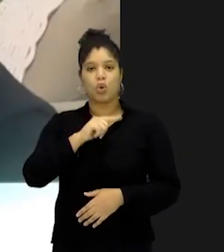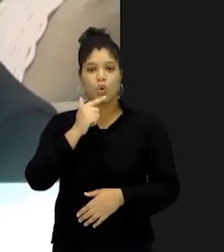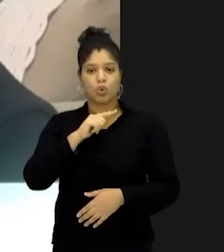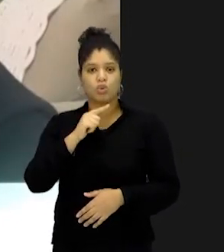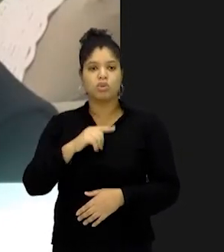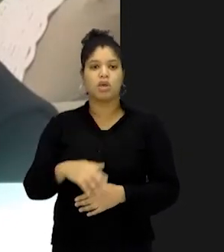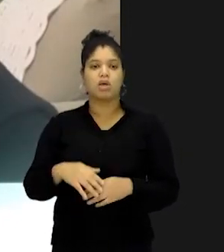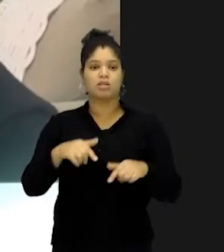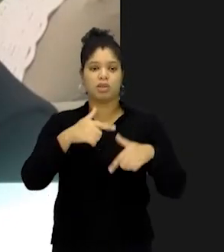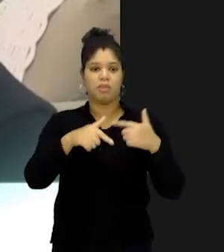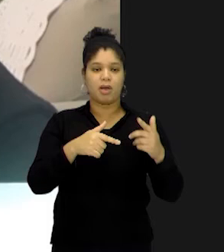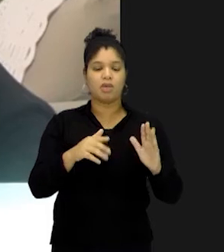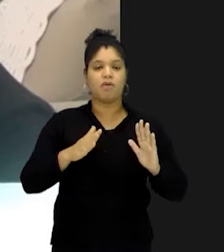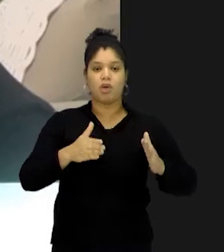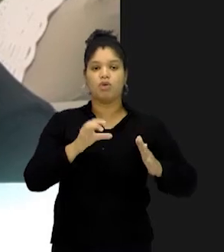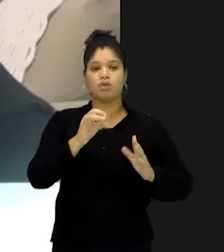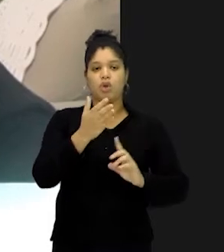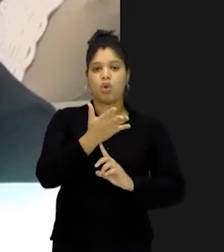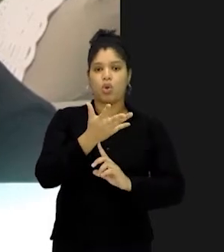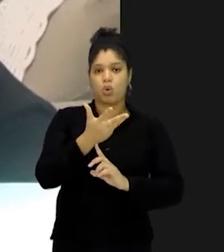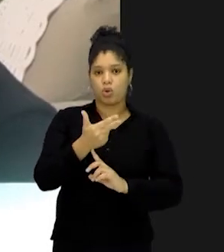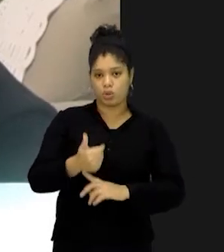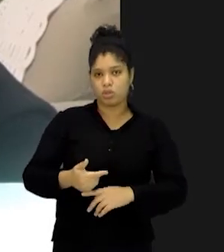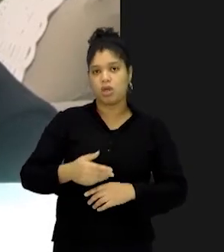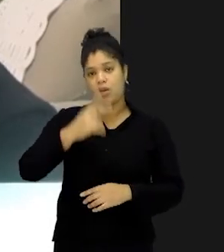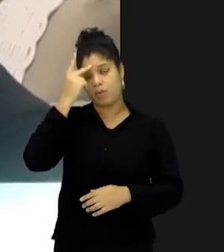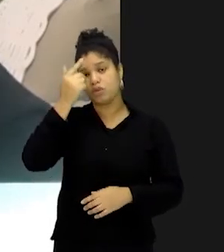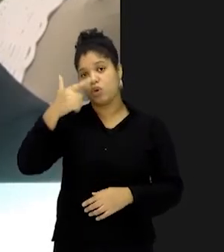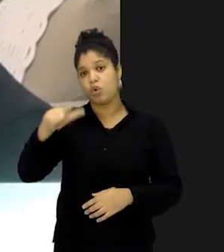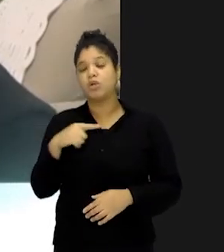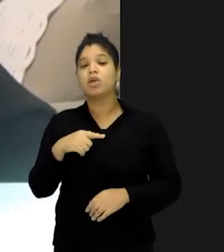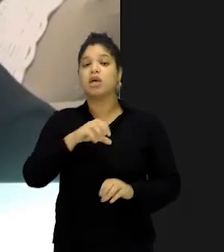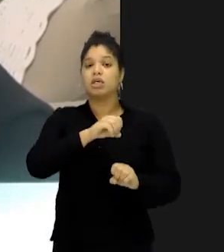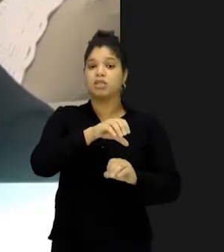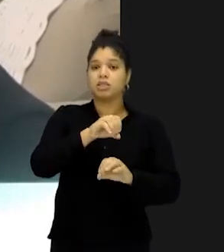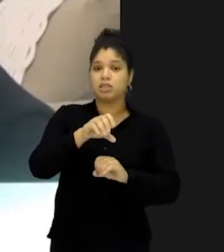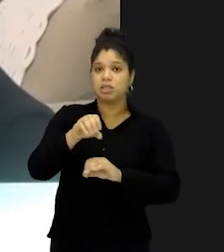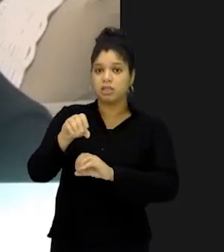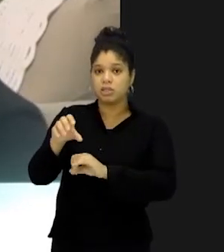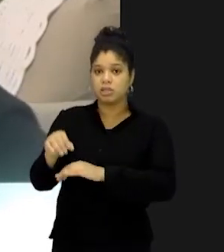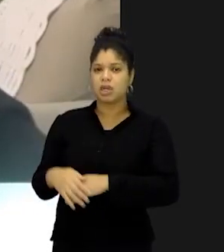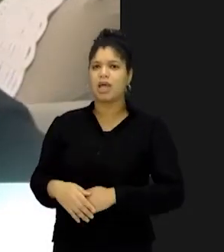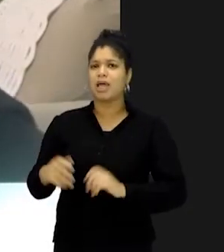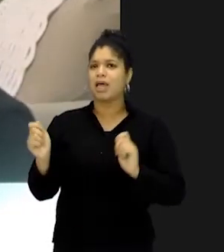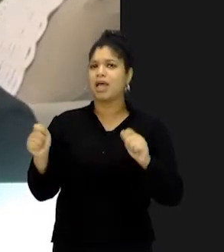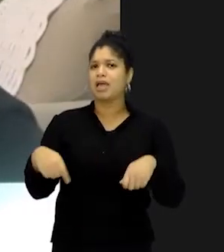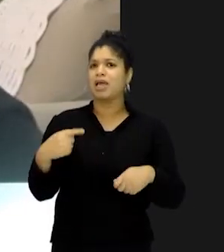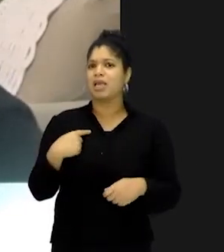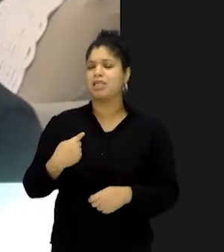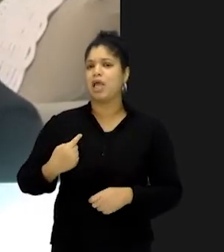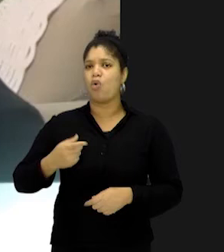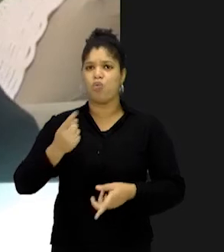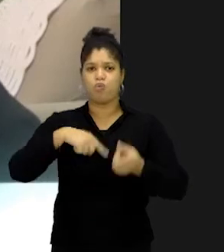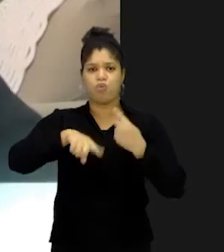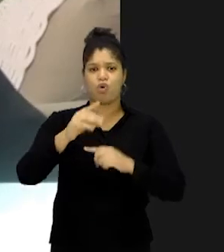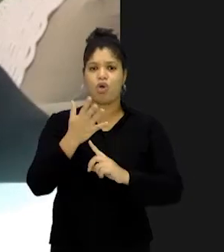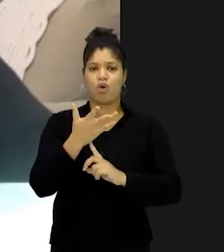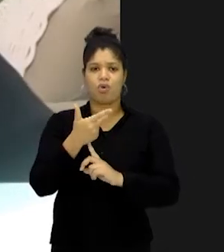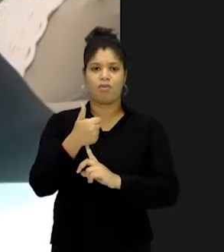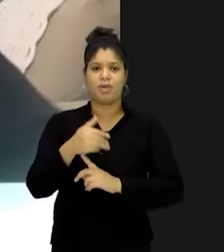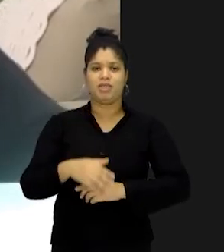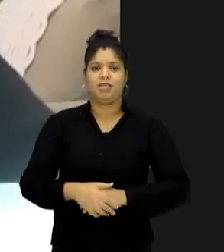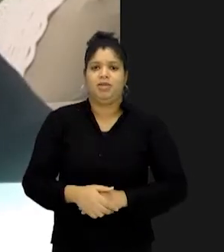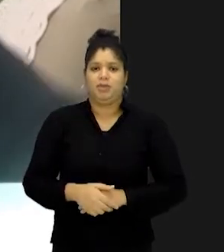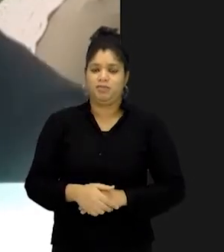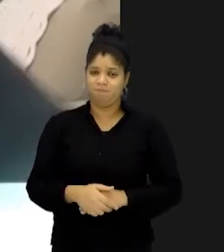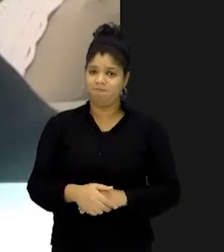fazendo exclusivamente a arte, tem muita gente hoje dando aula de como você se dá bem com arte. Eu não sei, eu acho